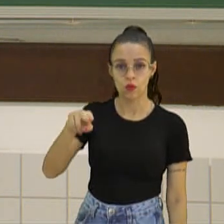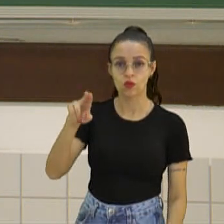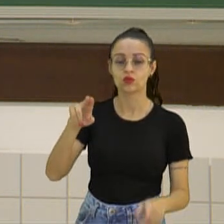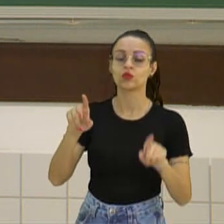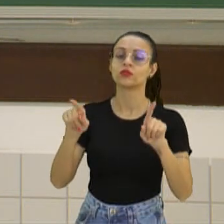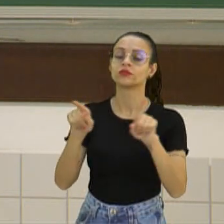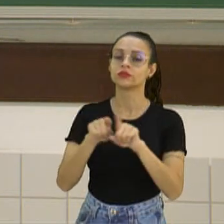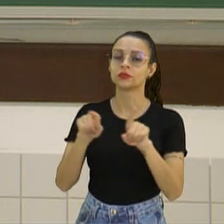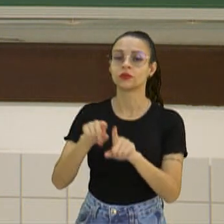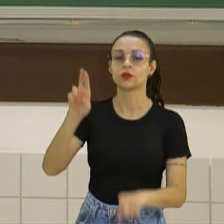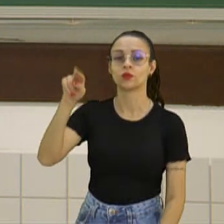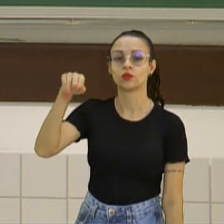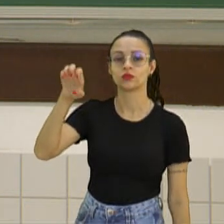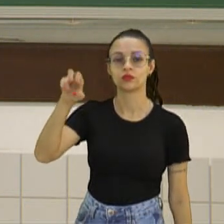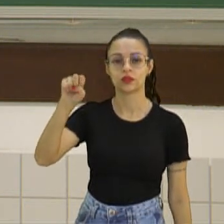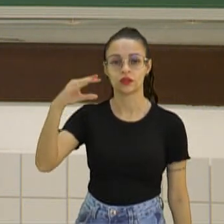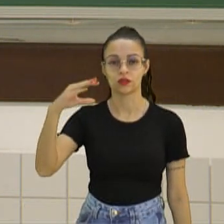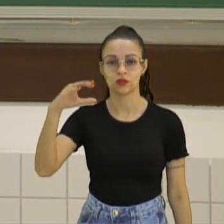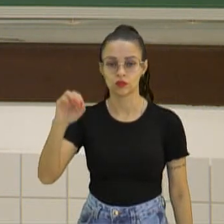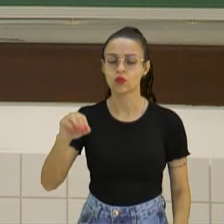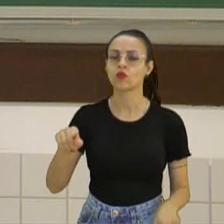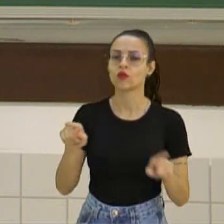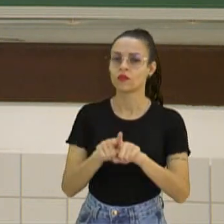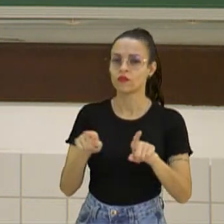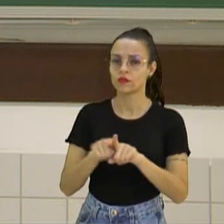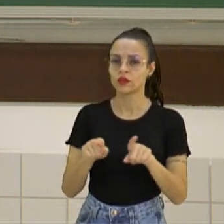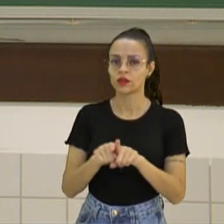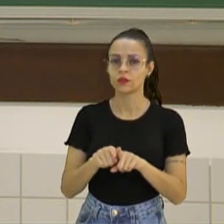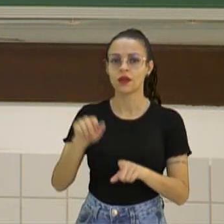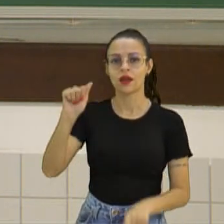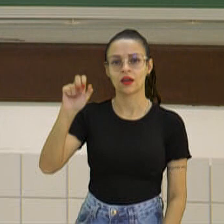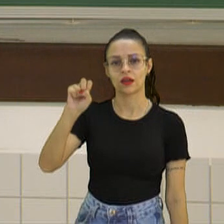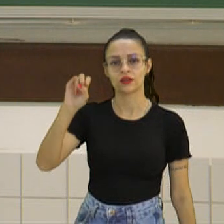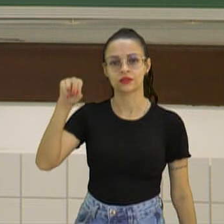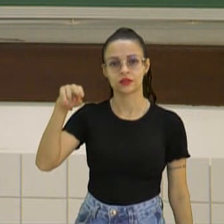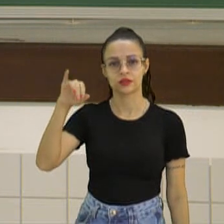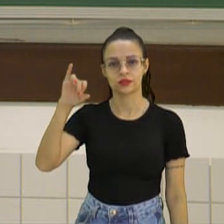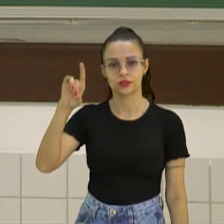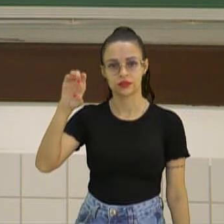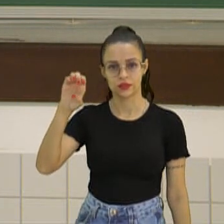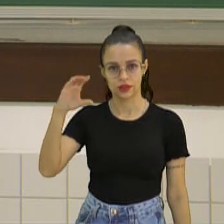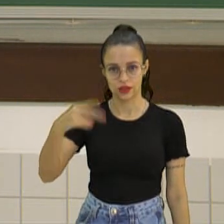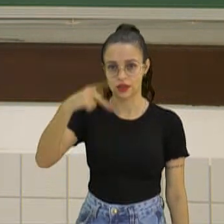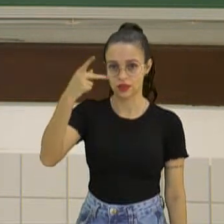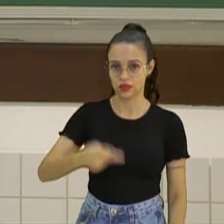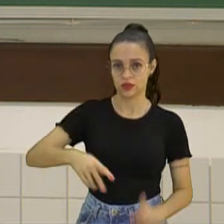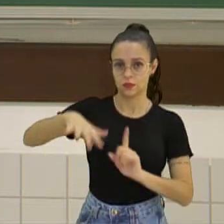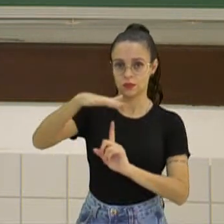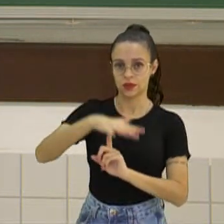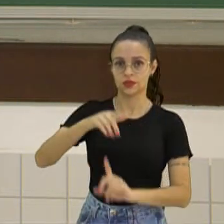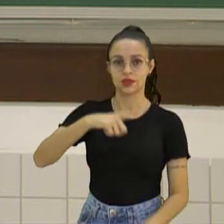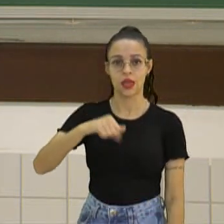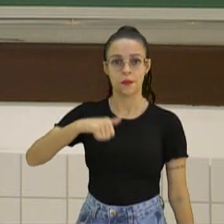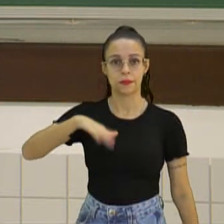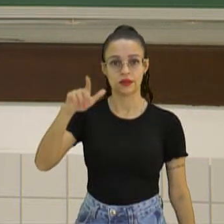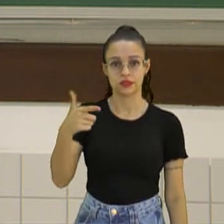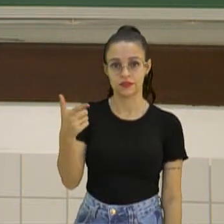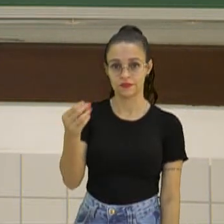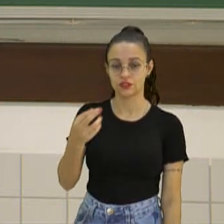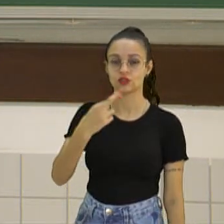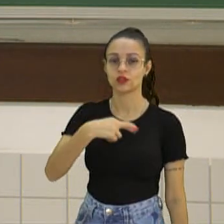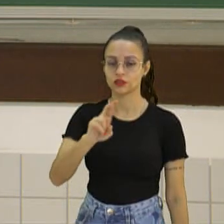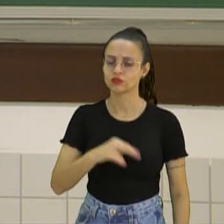Organização das Nações Unidas não tem e assim Tech que é arte do Paraná que ela tem mais de 20